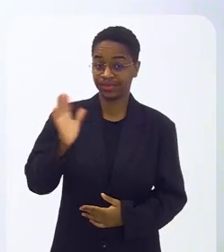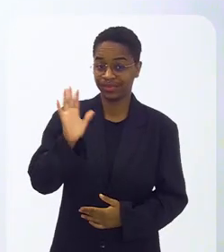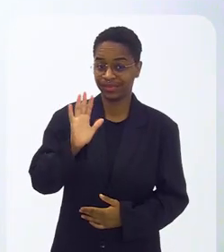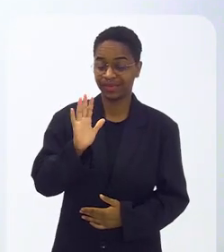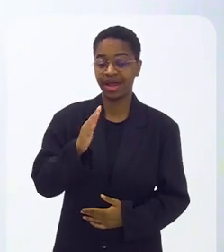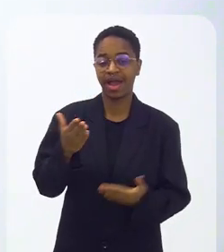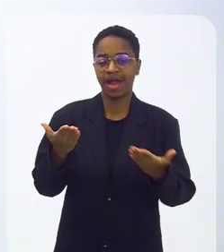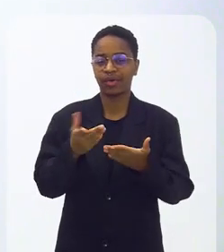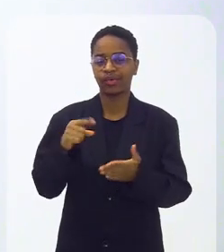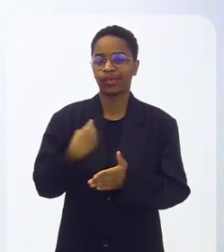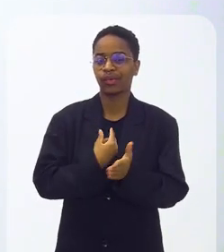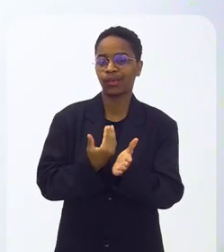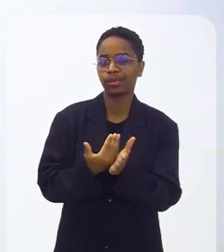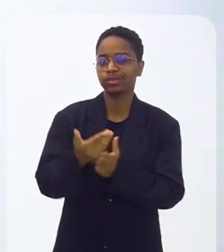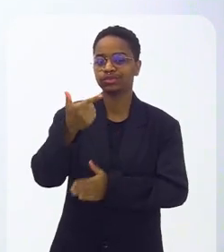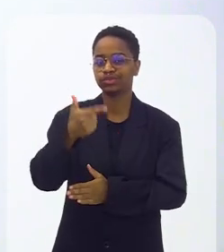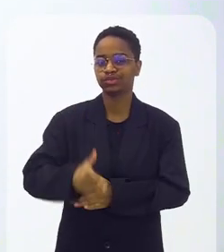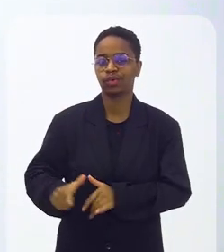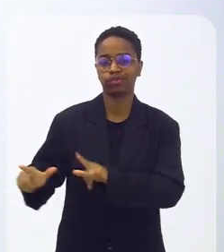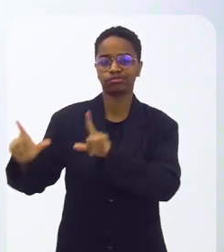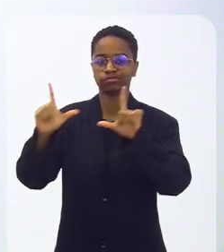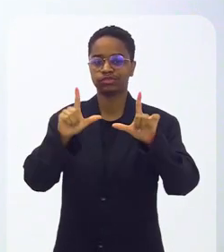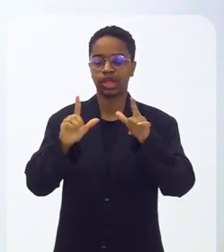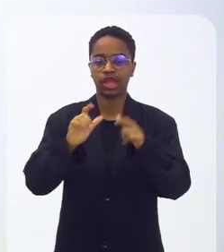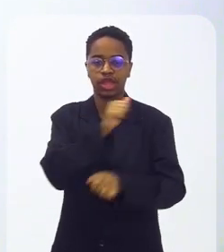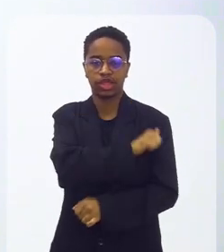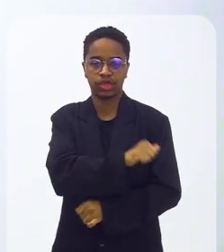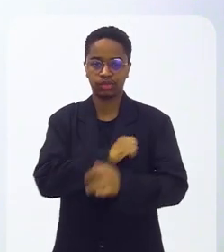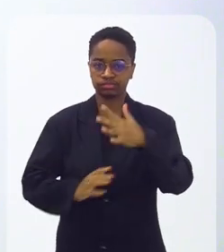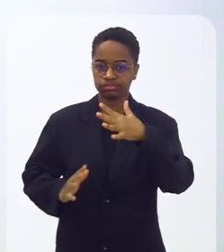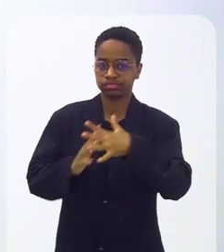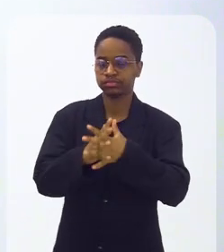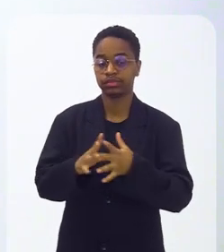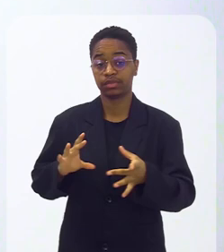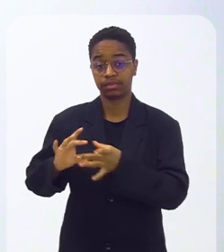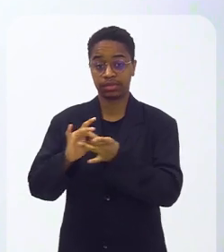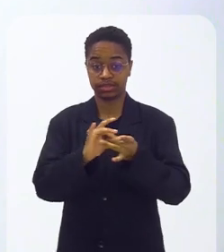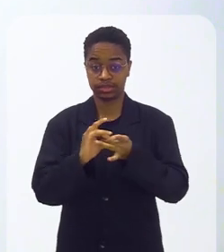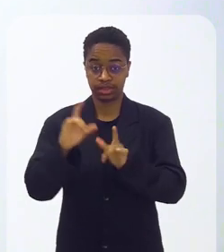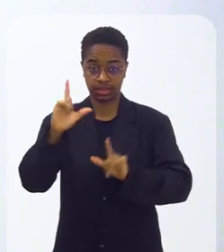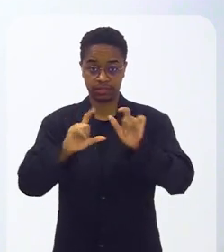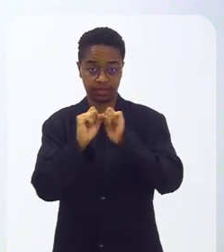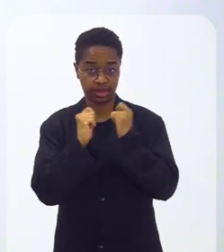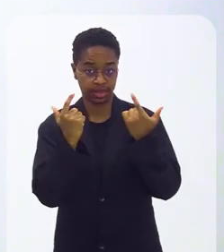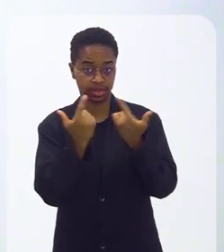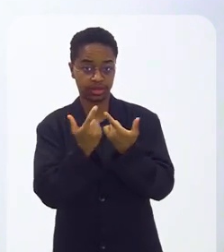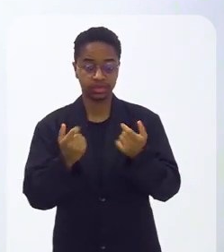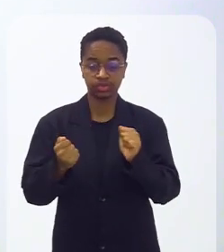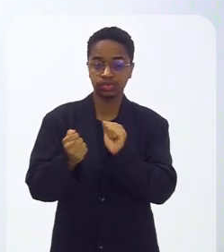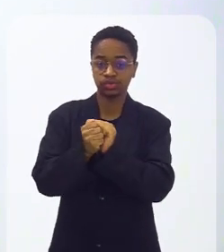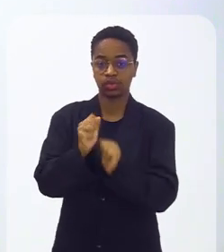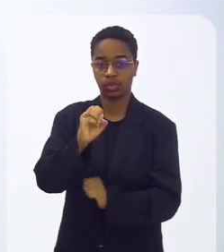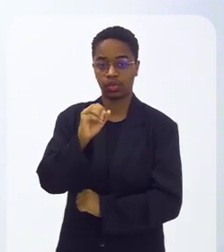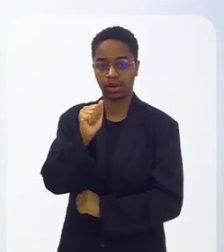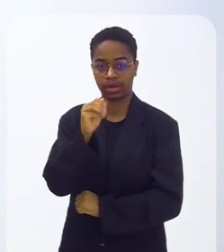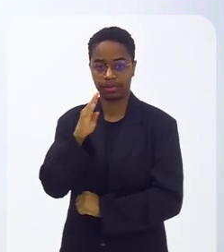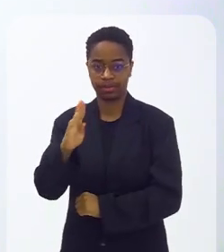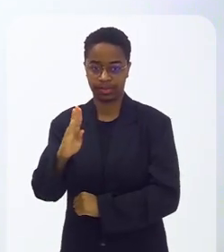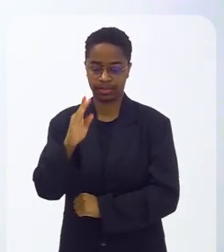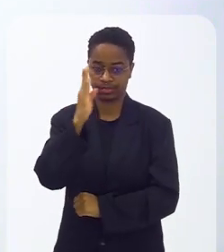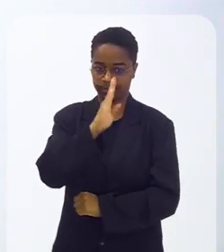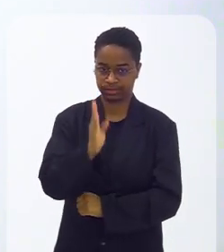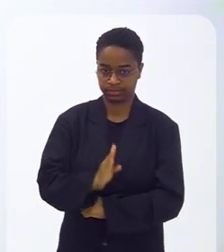Olá, este é mais um programa Rio Sem Fronteiras, uma parceria da TV Alerj com a Ordem dos Advogados do Brasil,